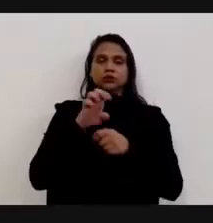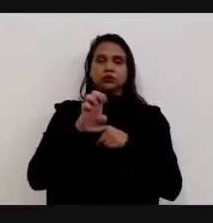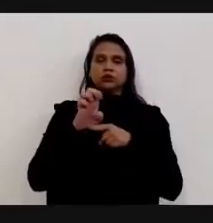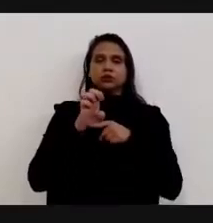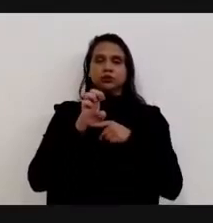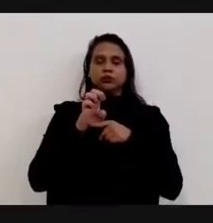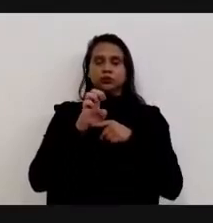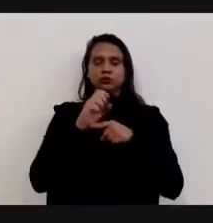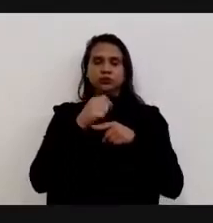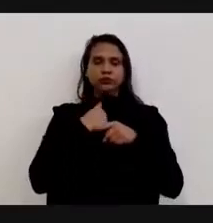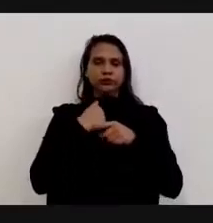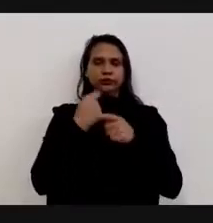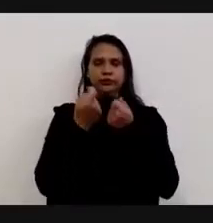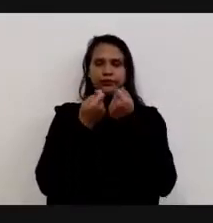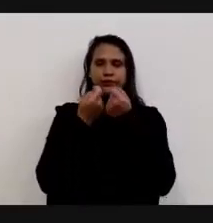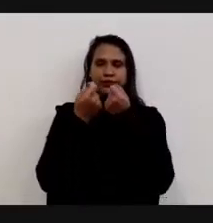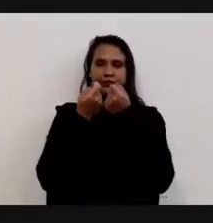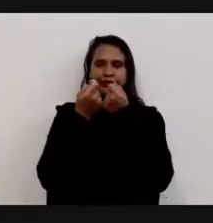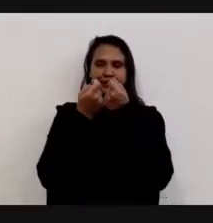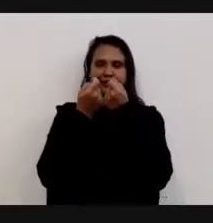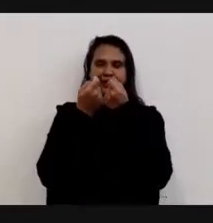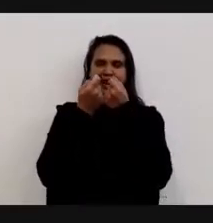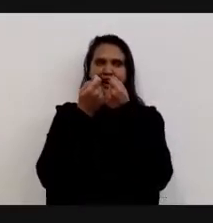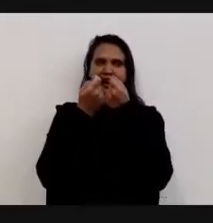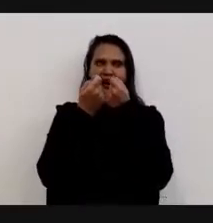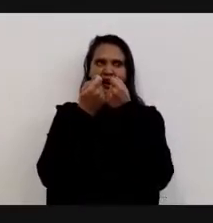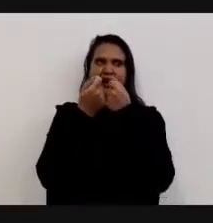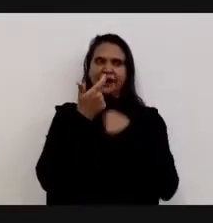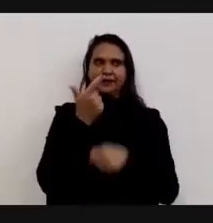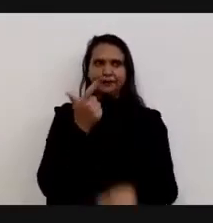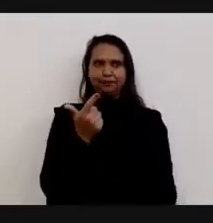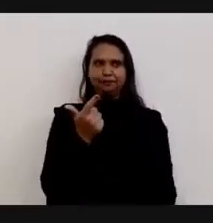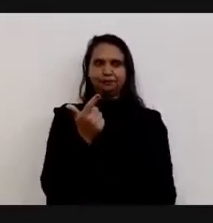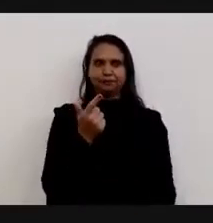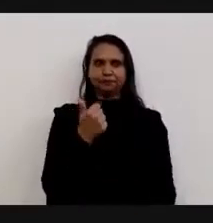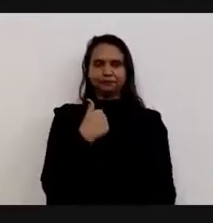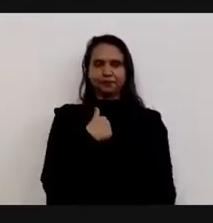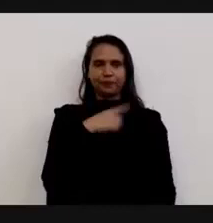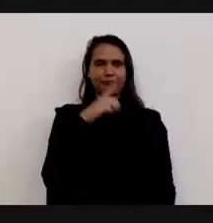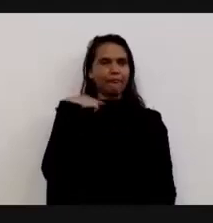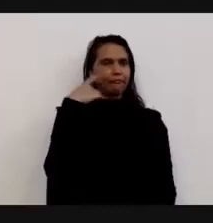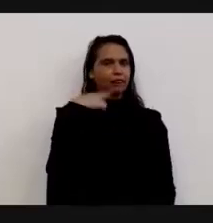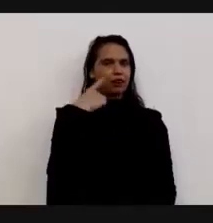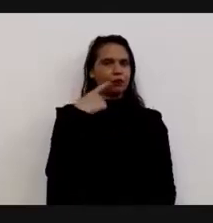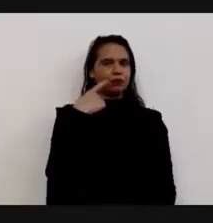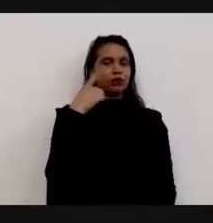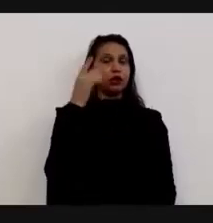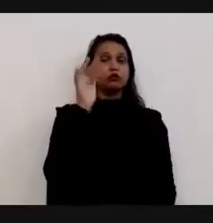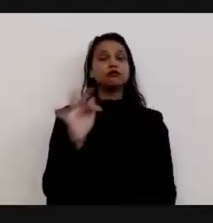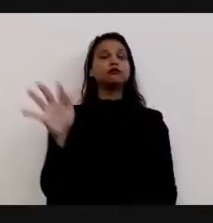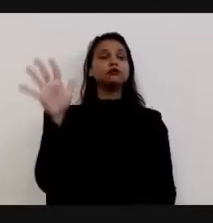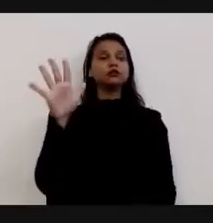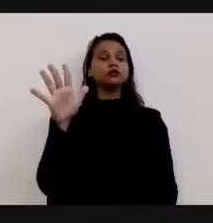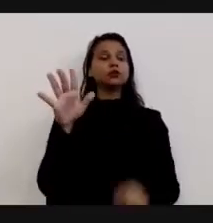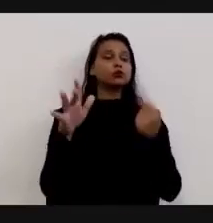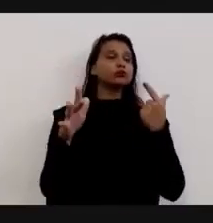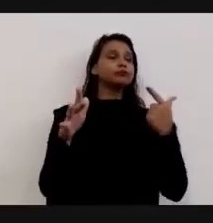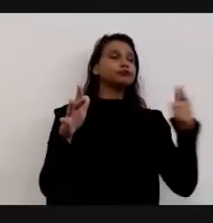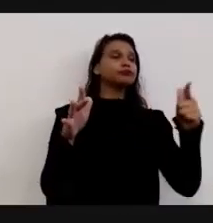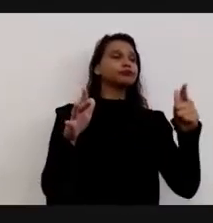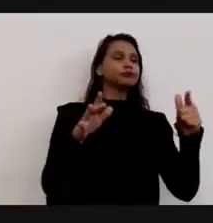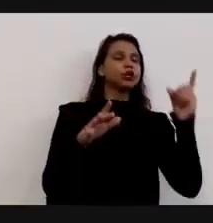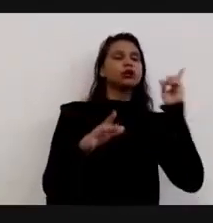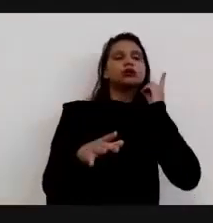Ou seja, eu sou um deputado federal, o senhor é deputado estadual, nós podemos, nossa organização política tem uma capacidade de